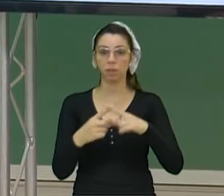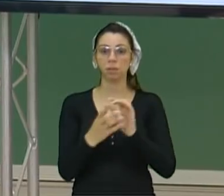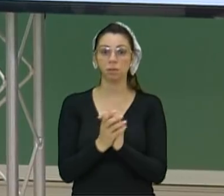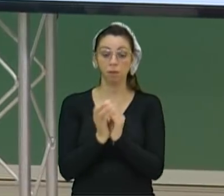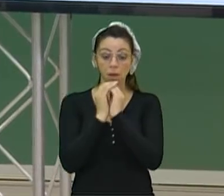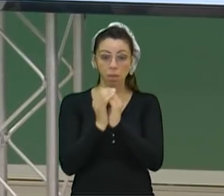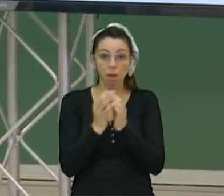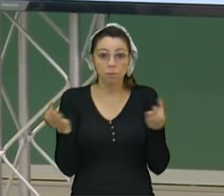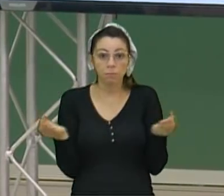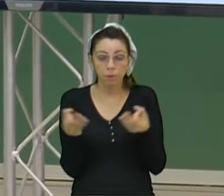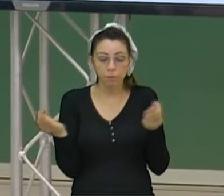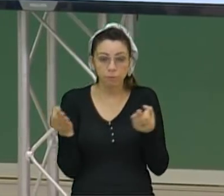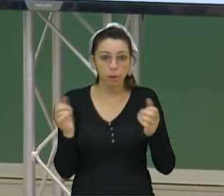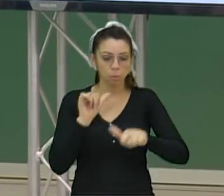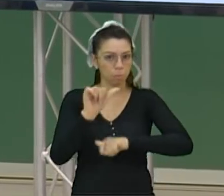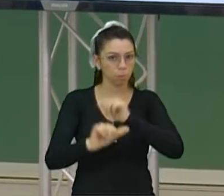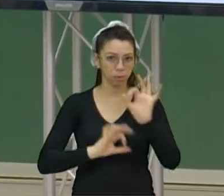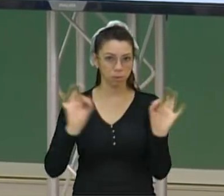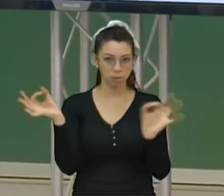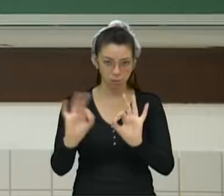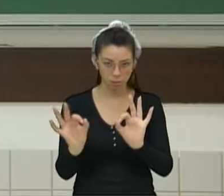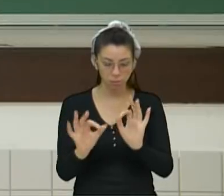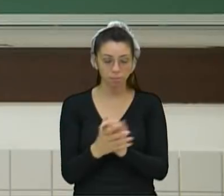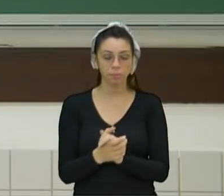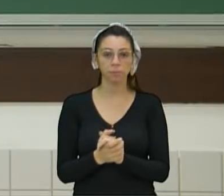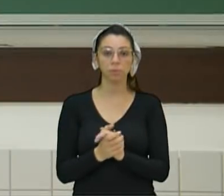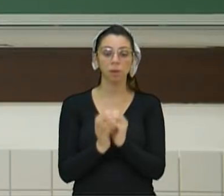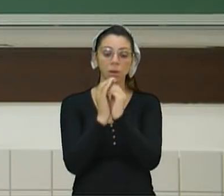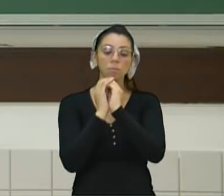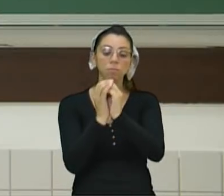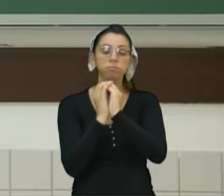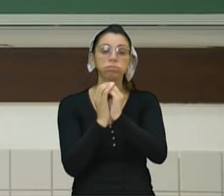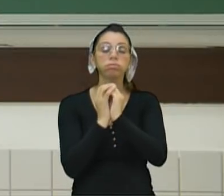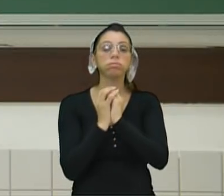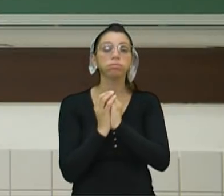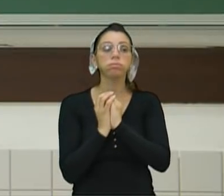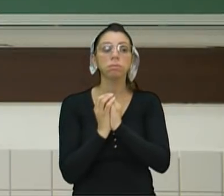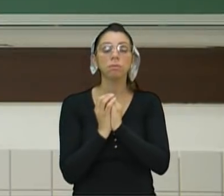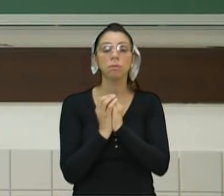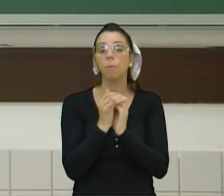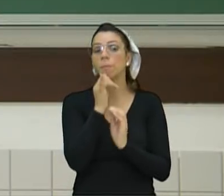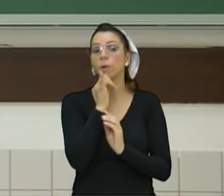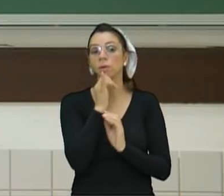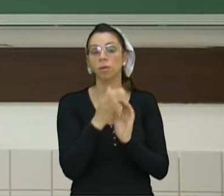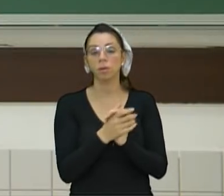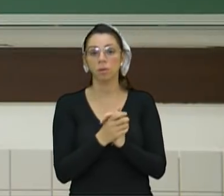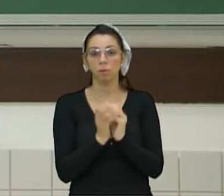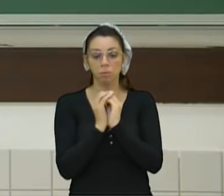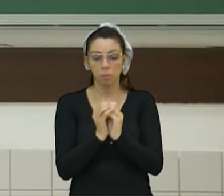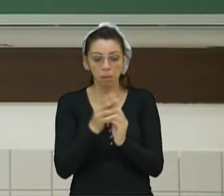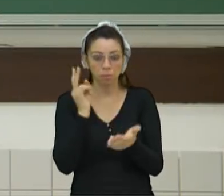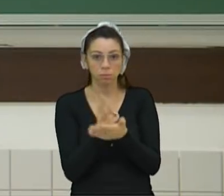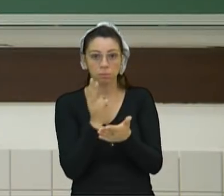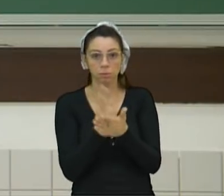não tem nenhuma alteração. A professora já falou isso para vocês. É um dado que ele não tem, por exemplo, ele não está alterado para cair